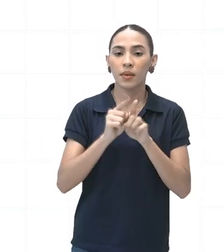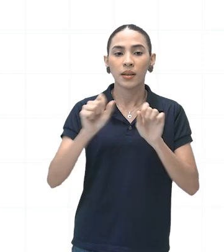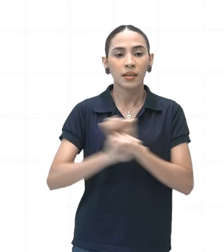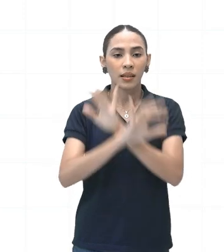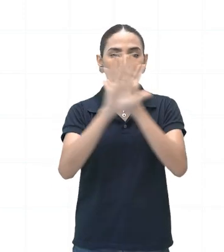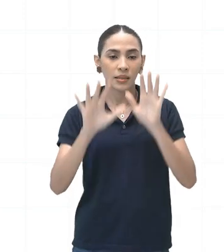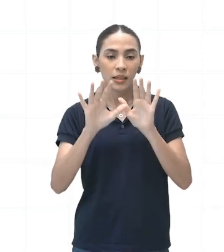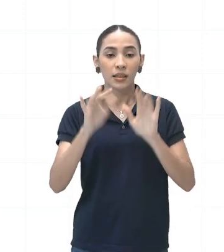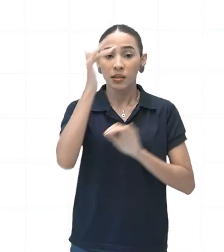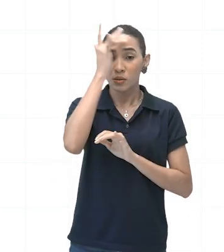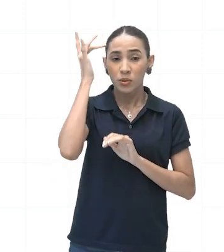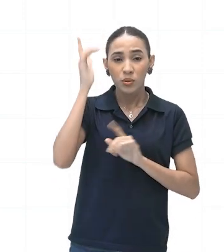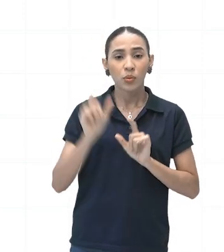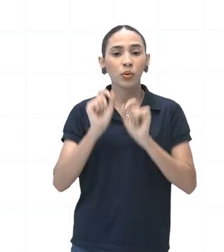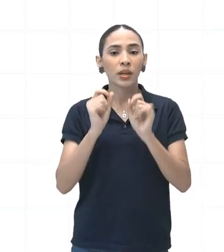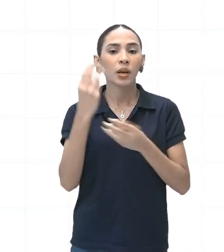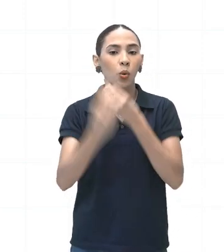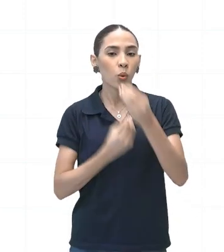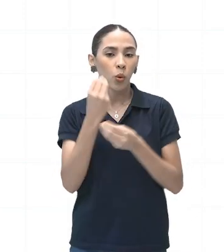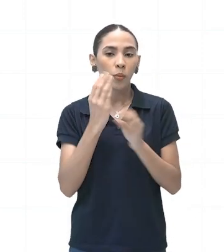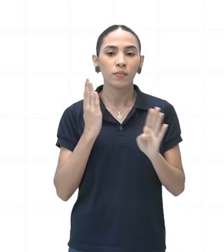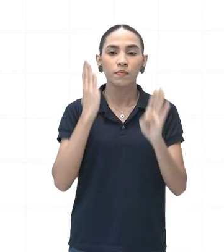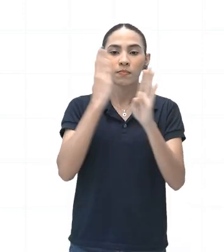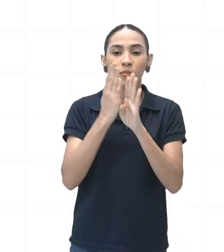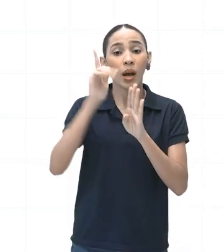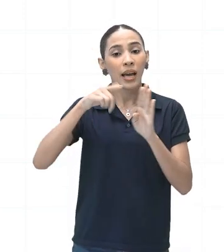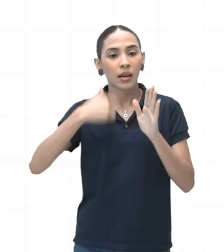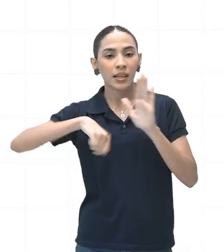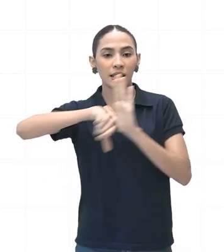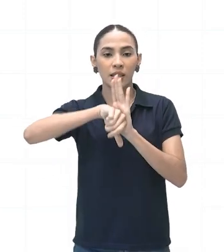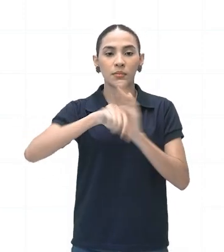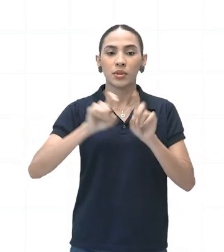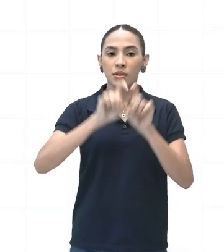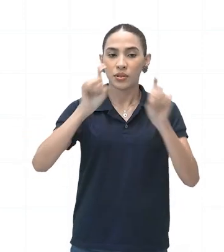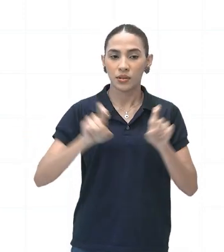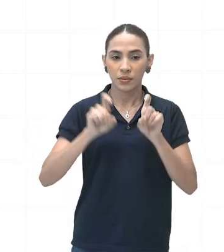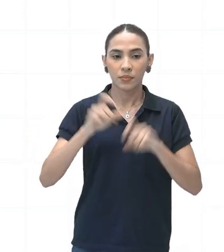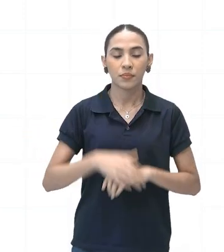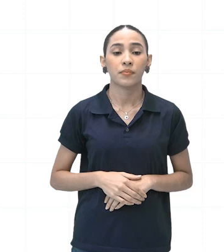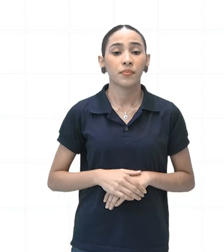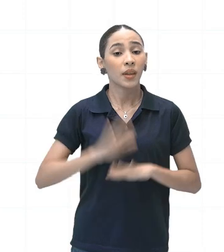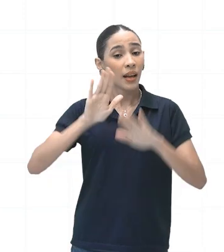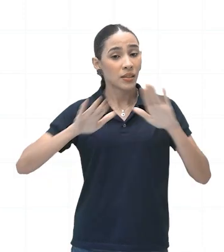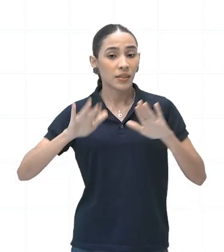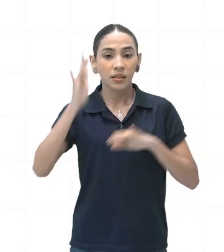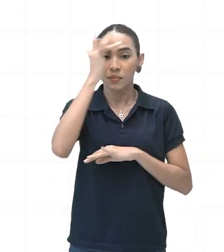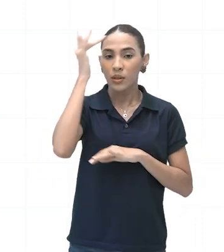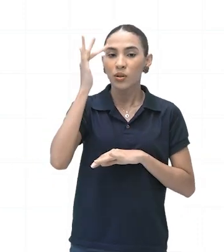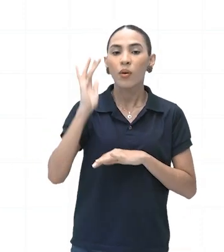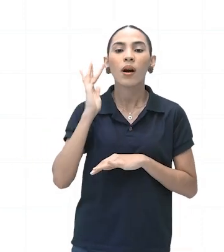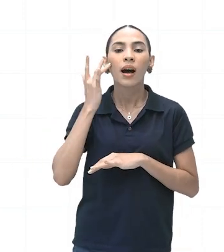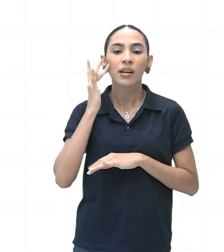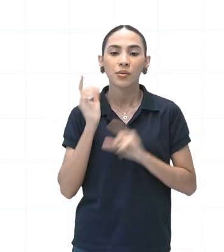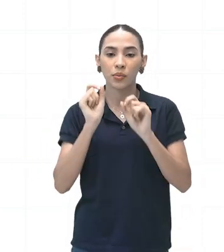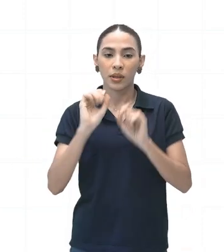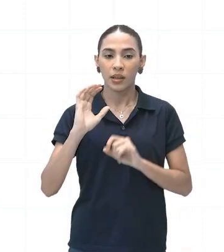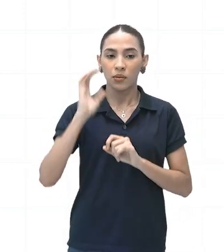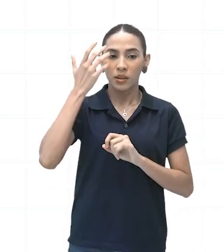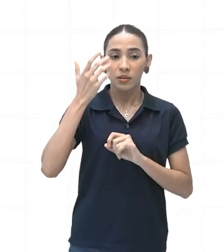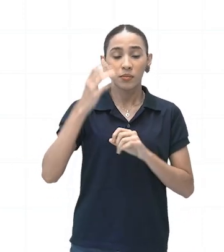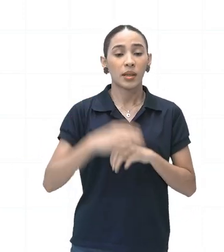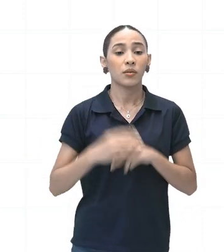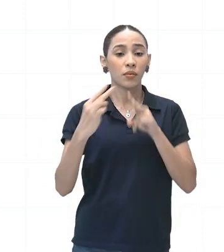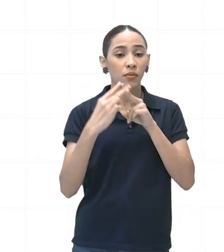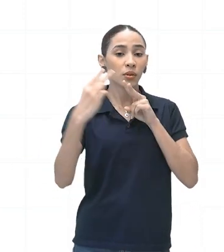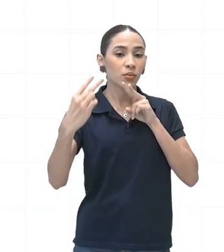também esclarecer as pessoas sobre como identificar o que é um crime digital. Às vezes, as pessoas acham que os